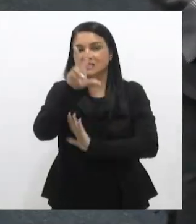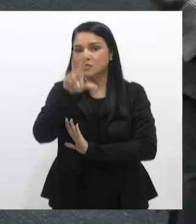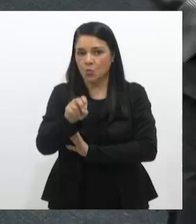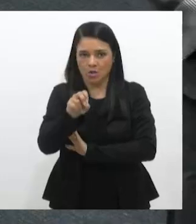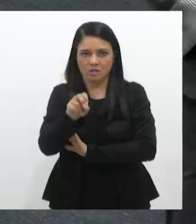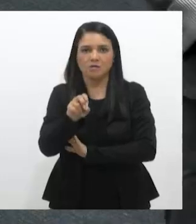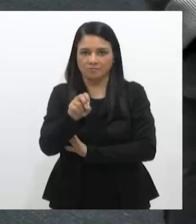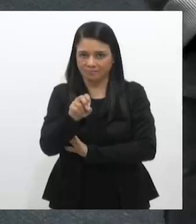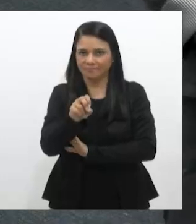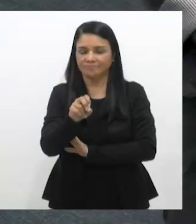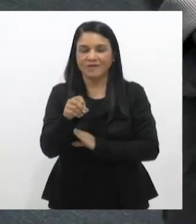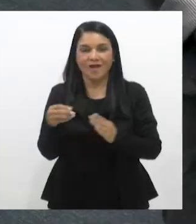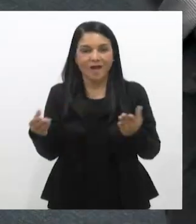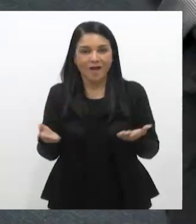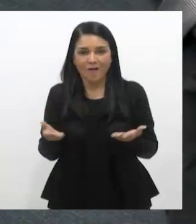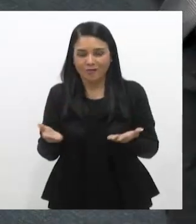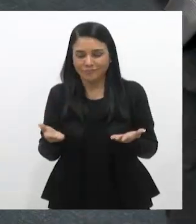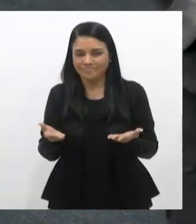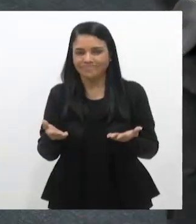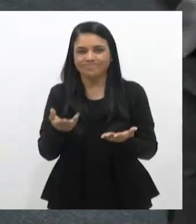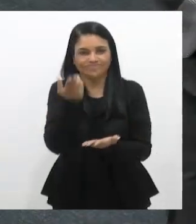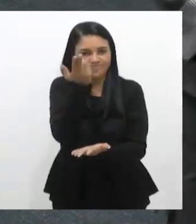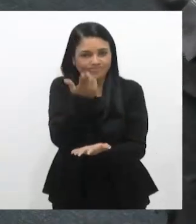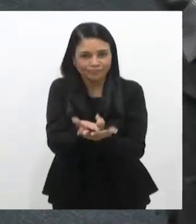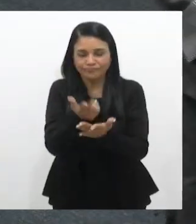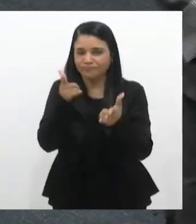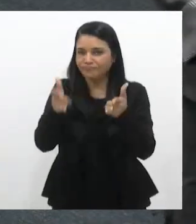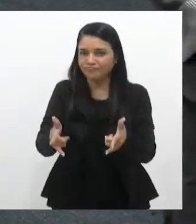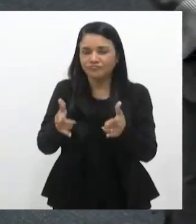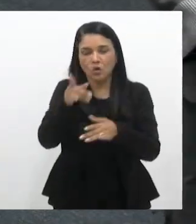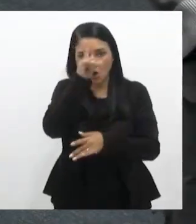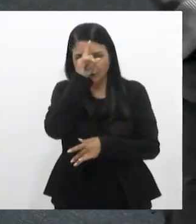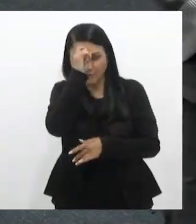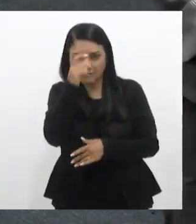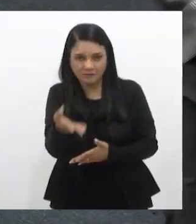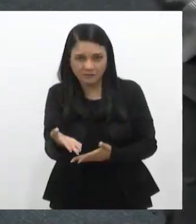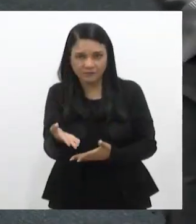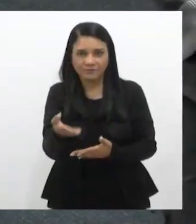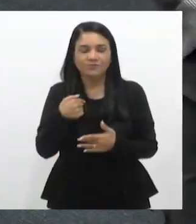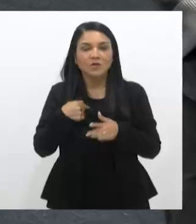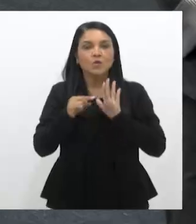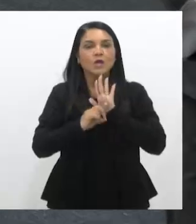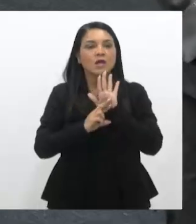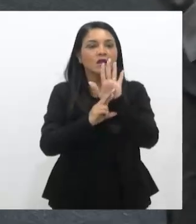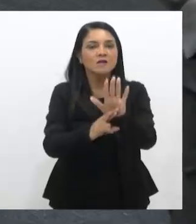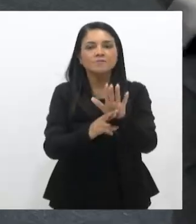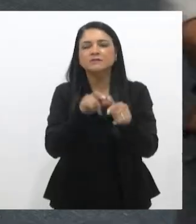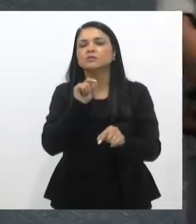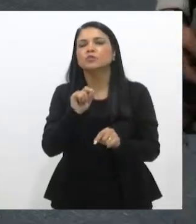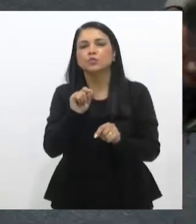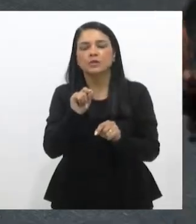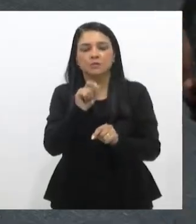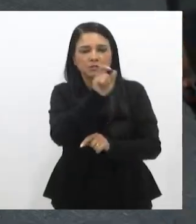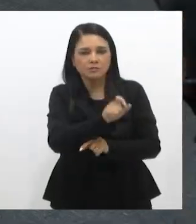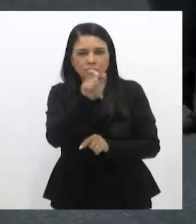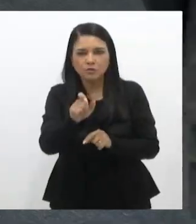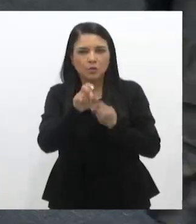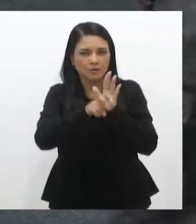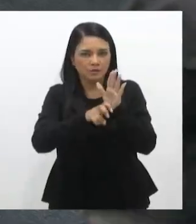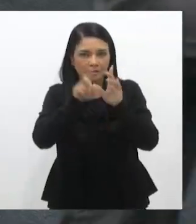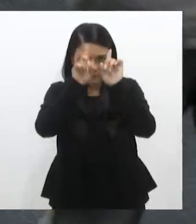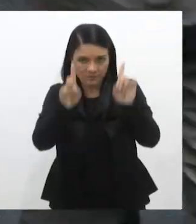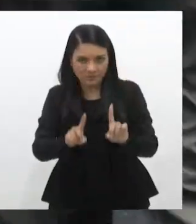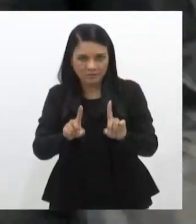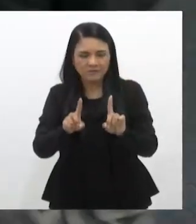está nesse estado. E entendendo o que Luciana representa para as pessoas com deficiência, a vida dela